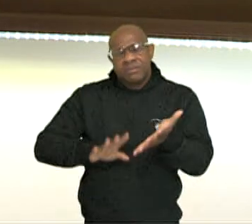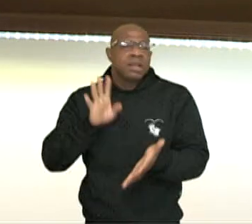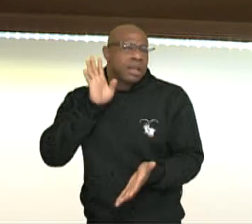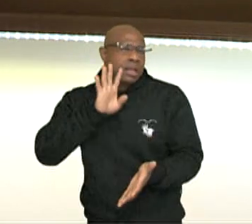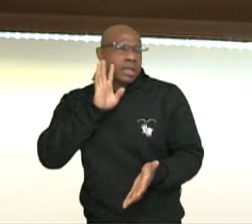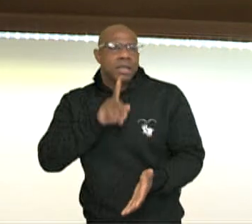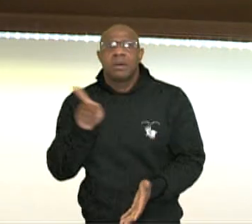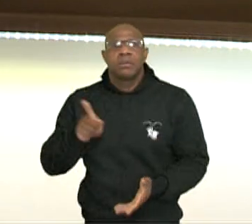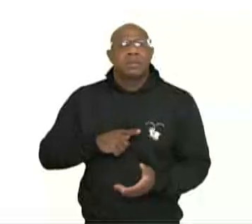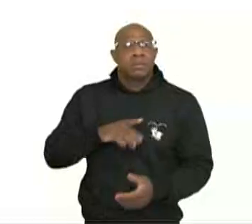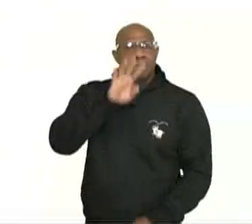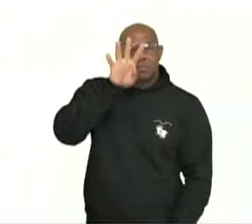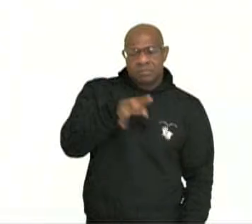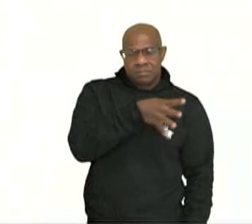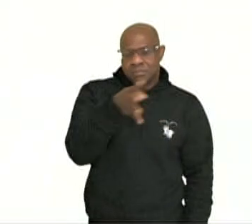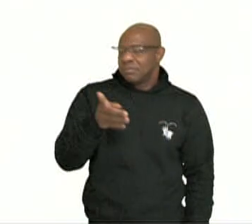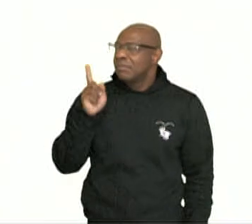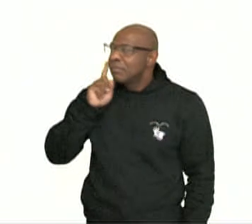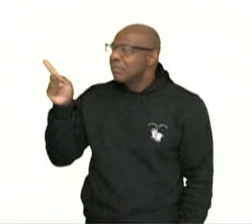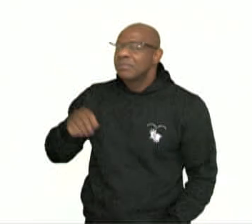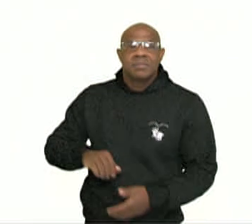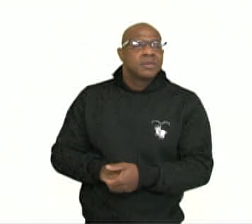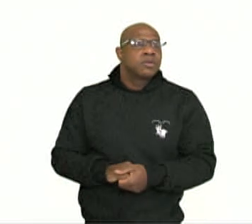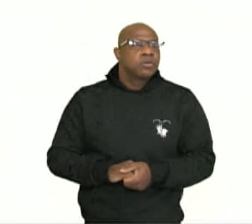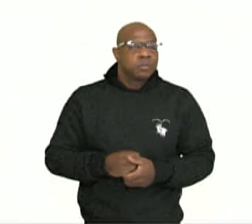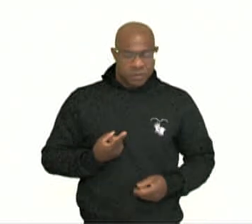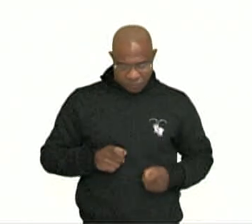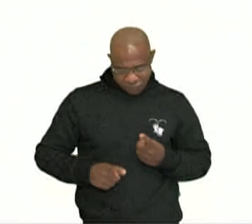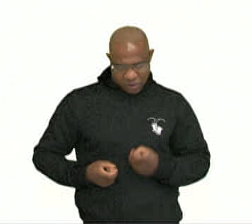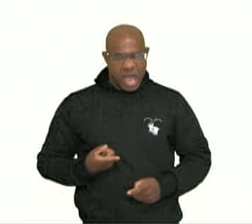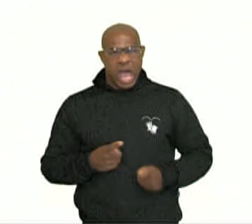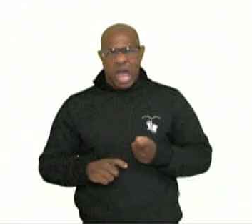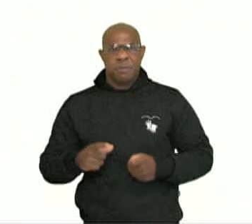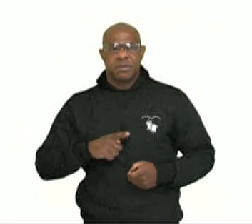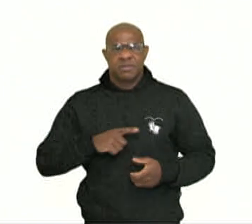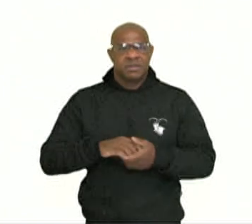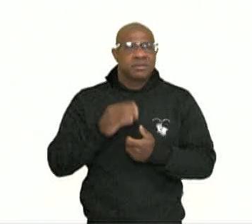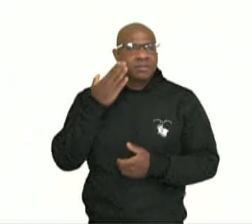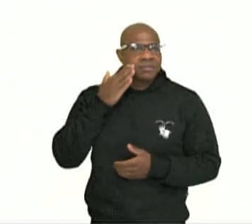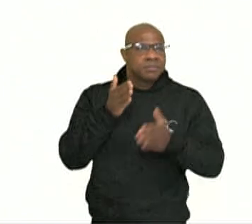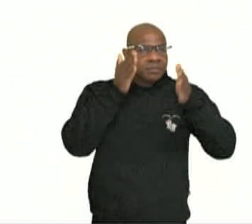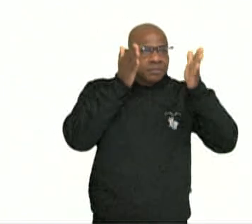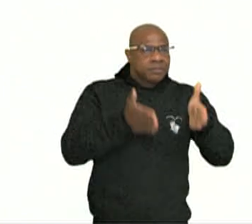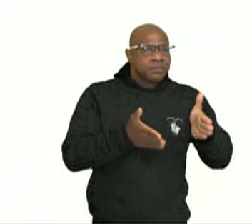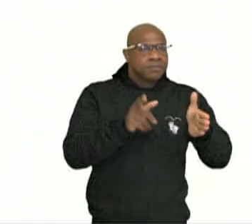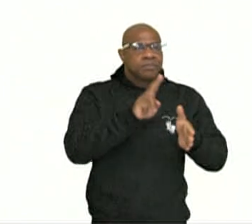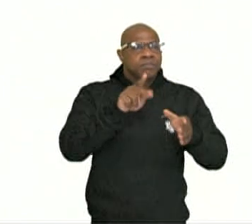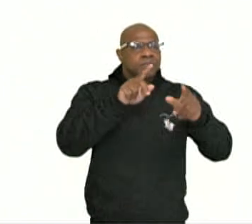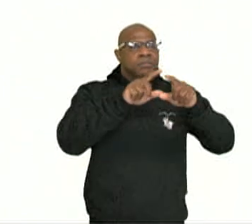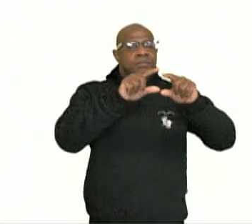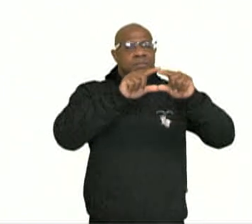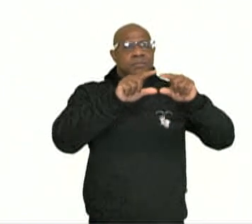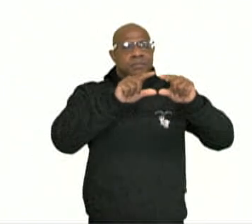legal. Temos um quadro aqui, ó, sobre as verminoses provocadas pelos plateumintos e os nemateumintos, né?